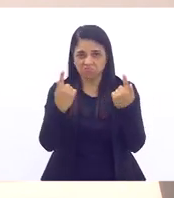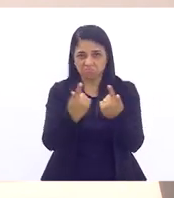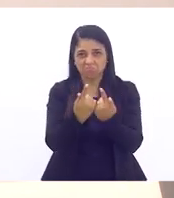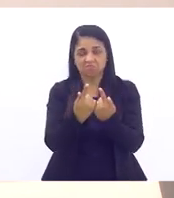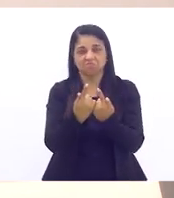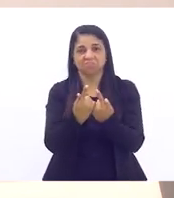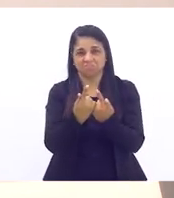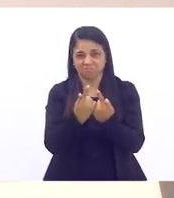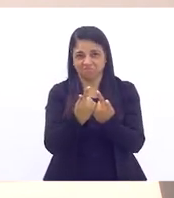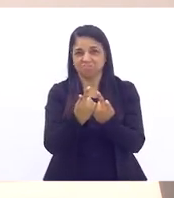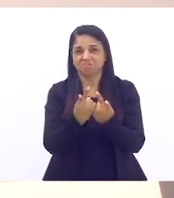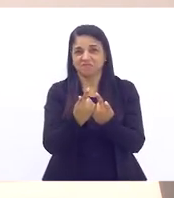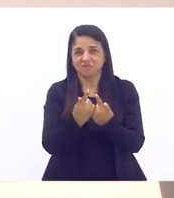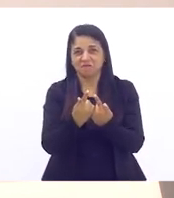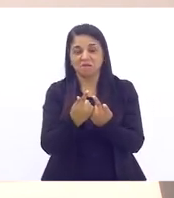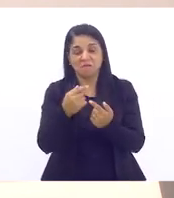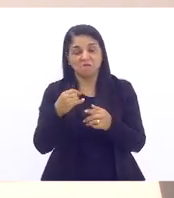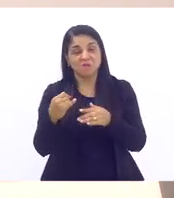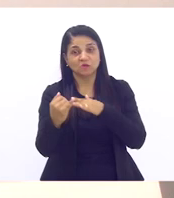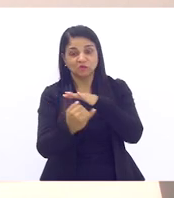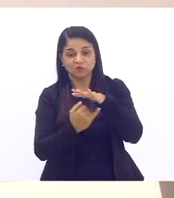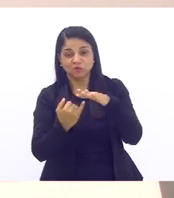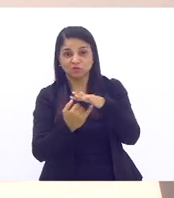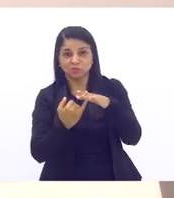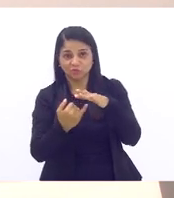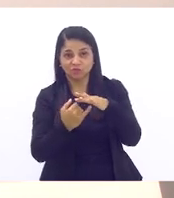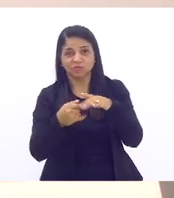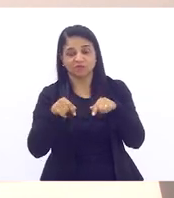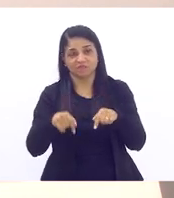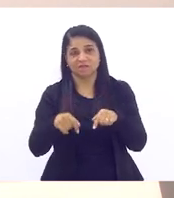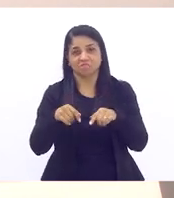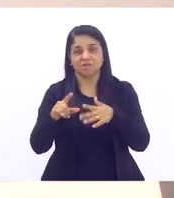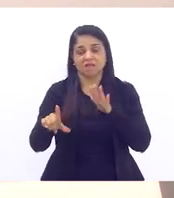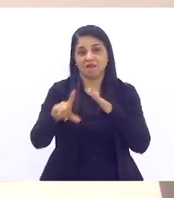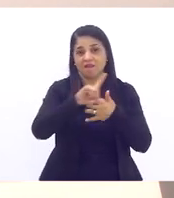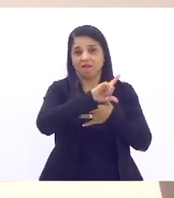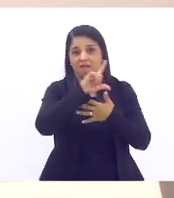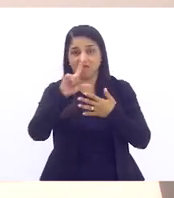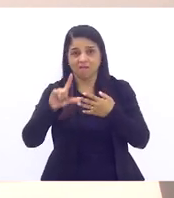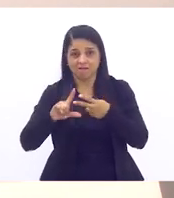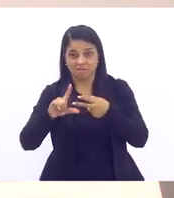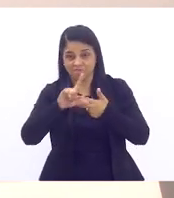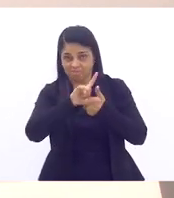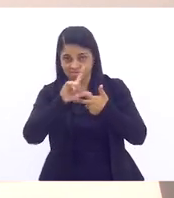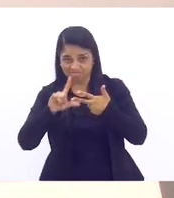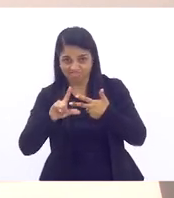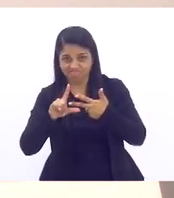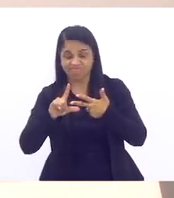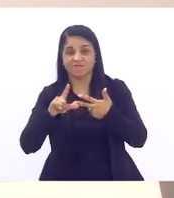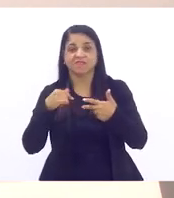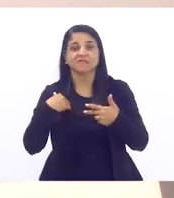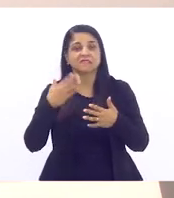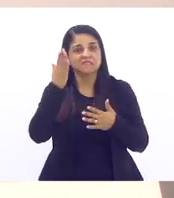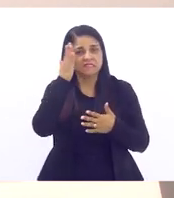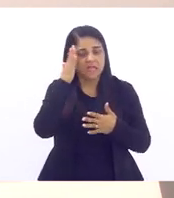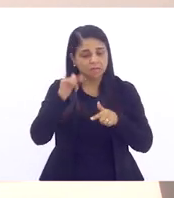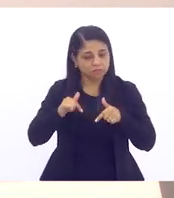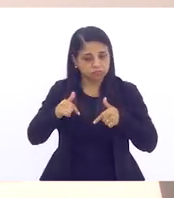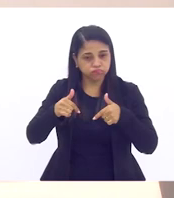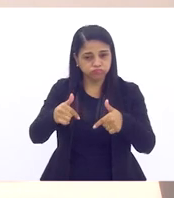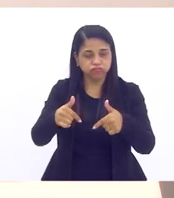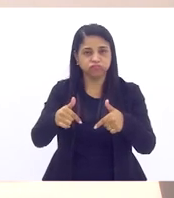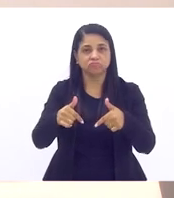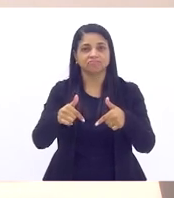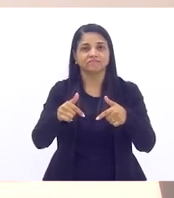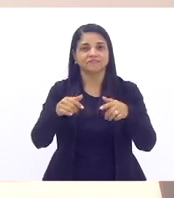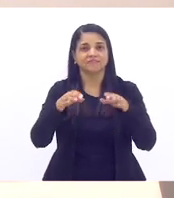ferramenta pelo Instituto do legisla aqui a gente sabe que o efetivo exercício da